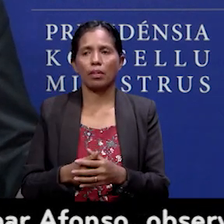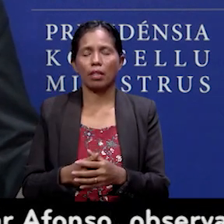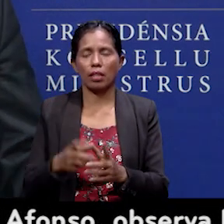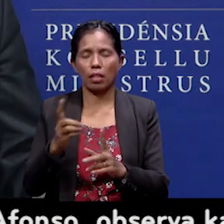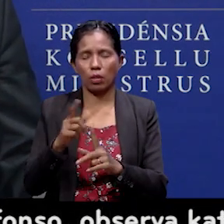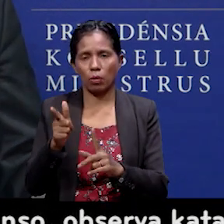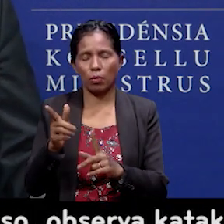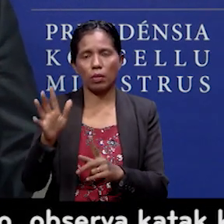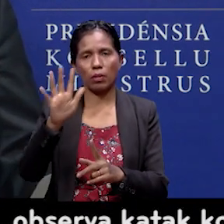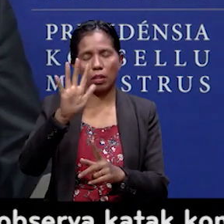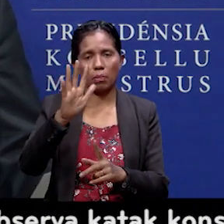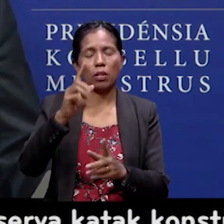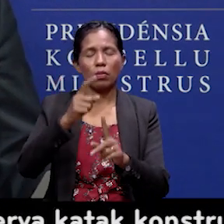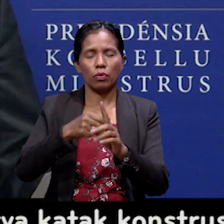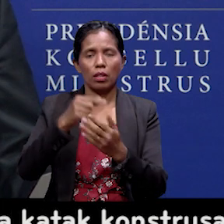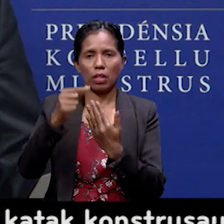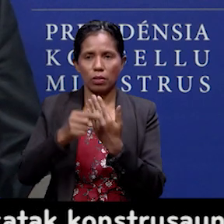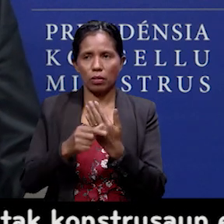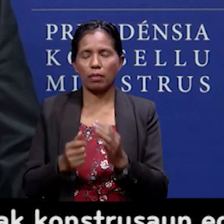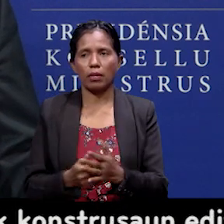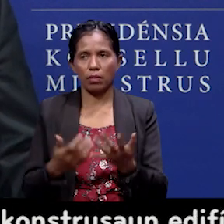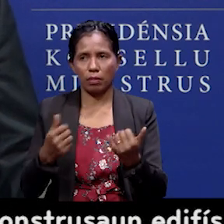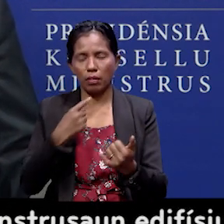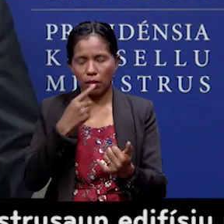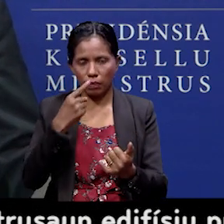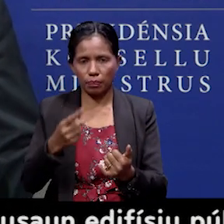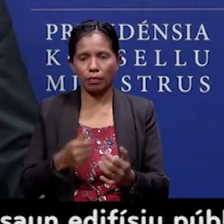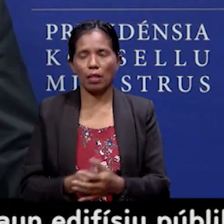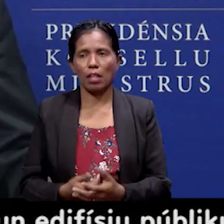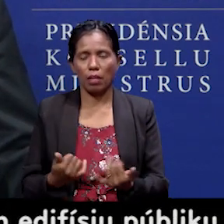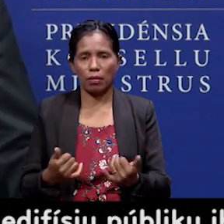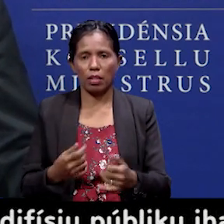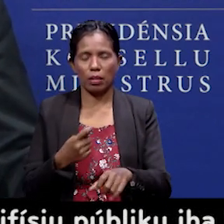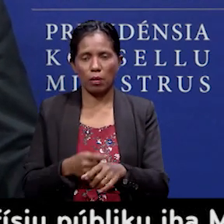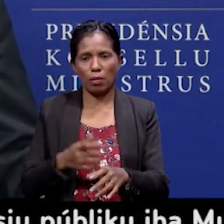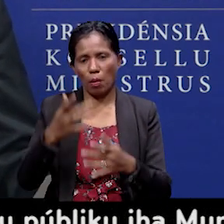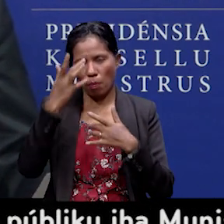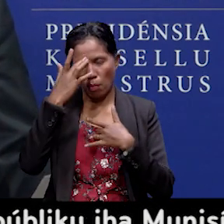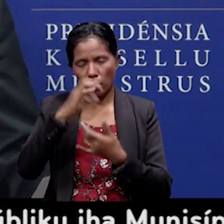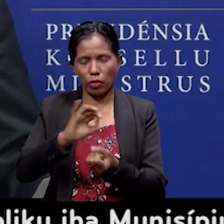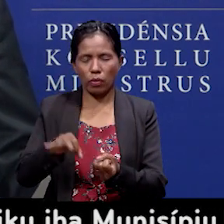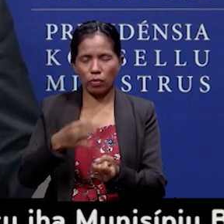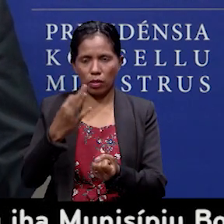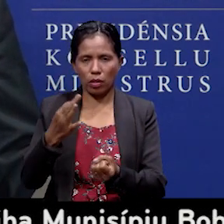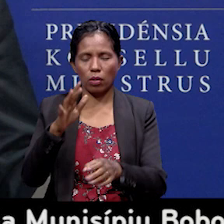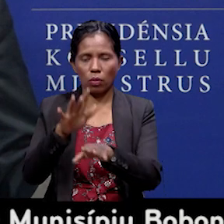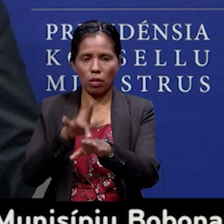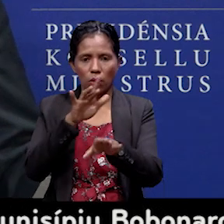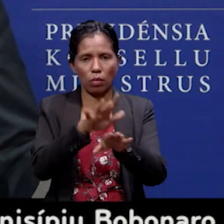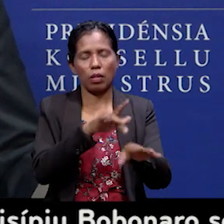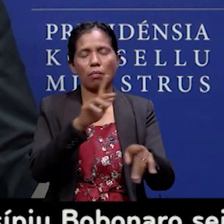agosto. Infelizmente, tamba considera a situação vírus no moras nebe Macadaet